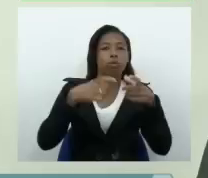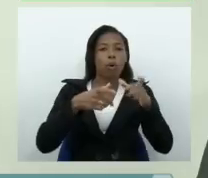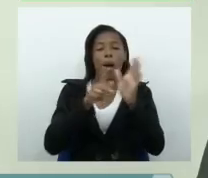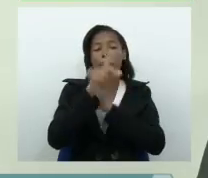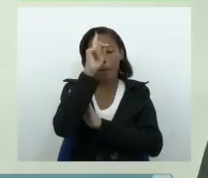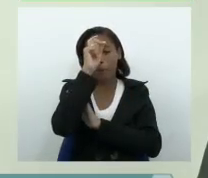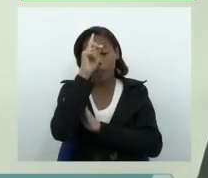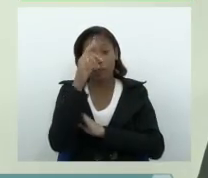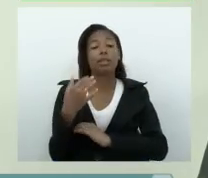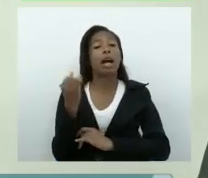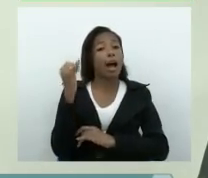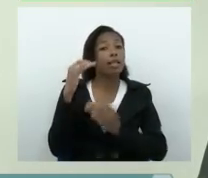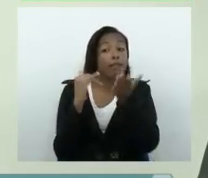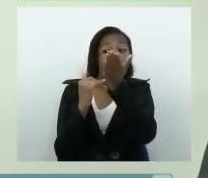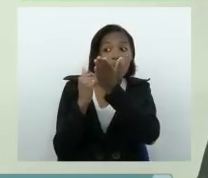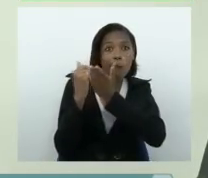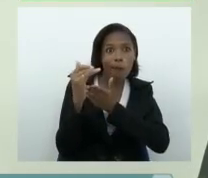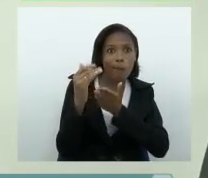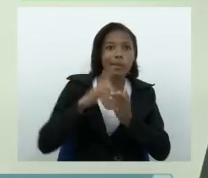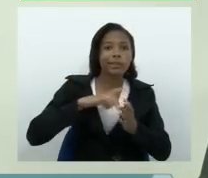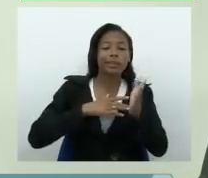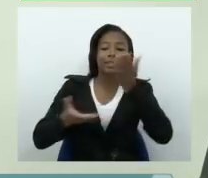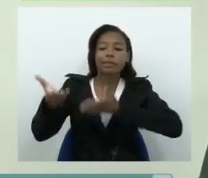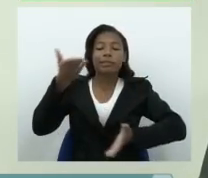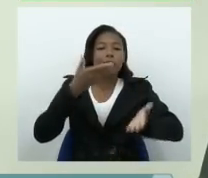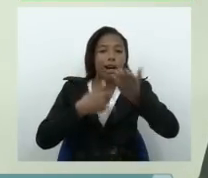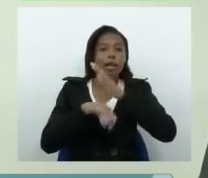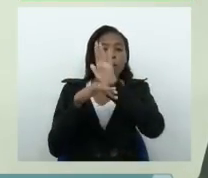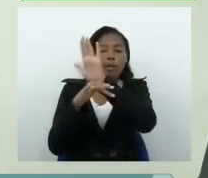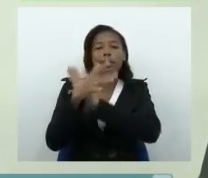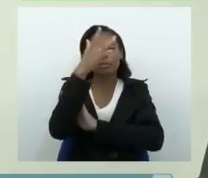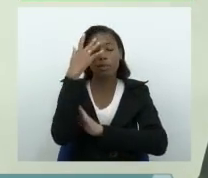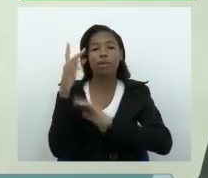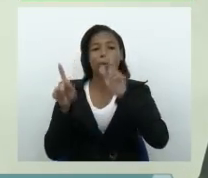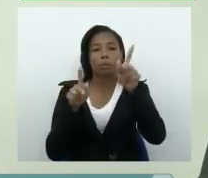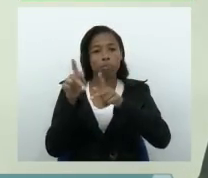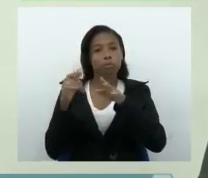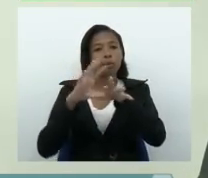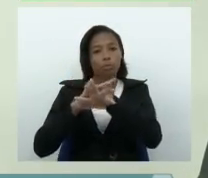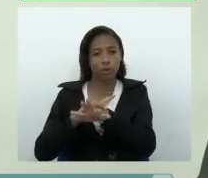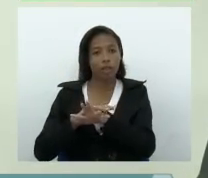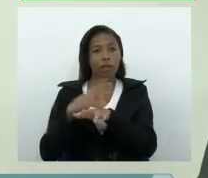vai conseguir ter um atendimento primário adequado. Não